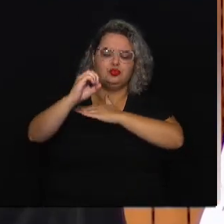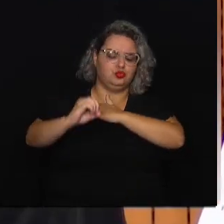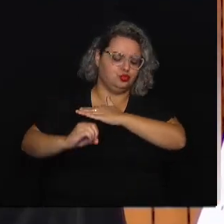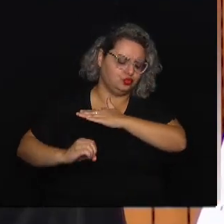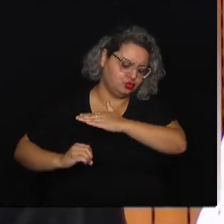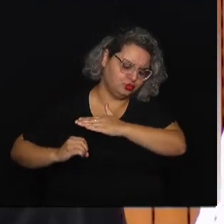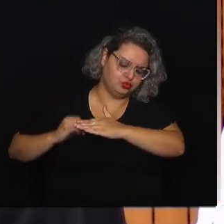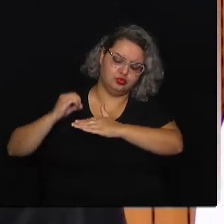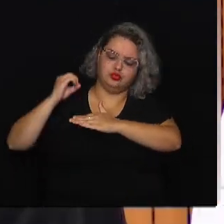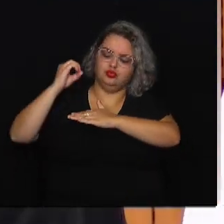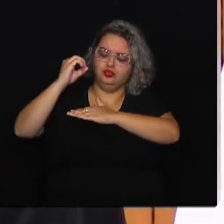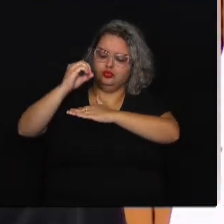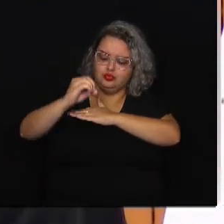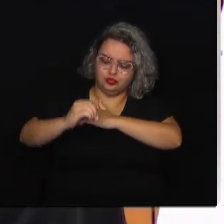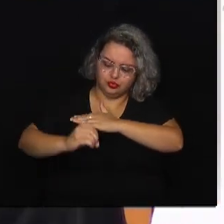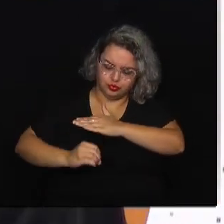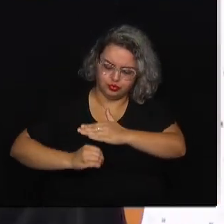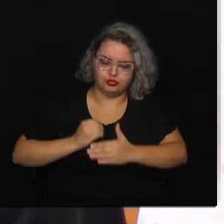diuturnamente para